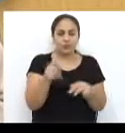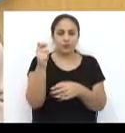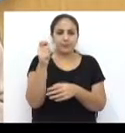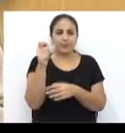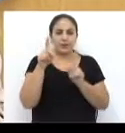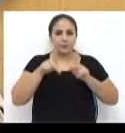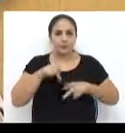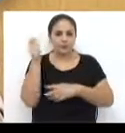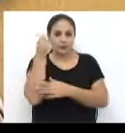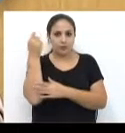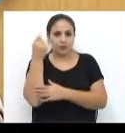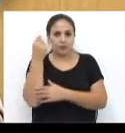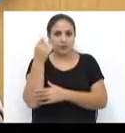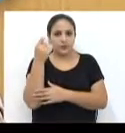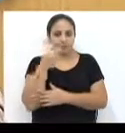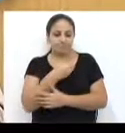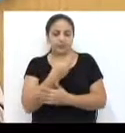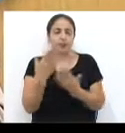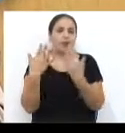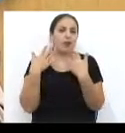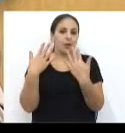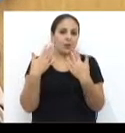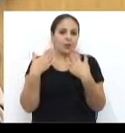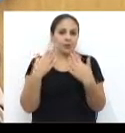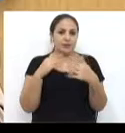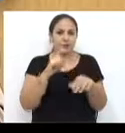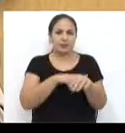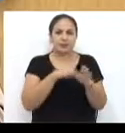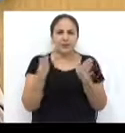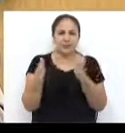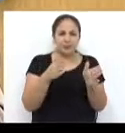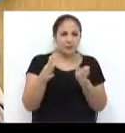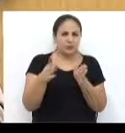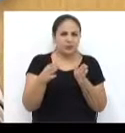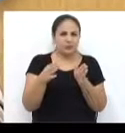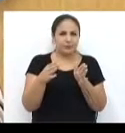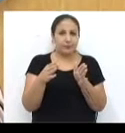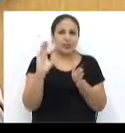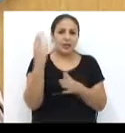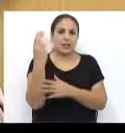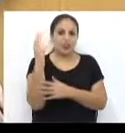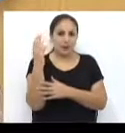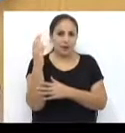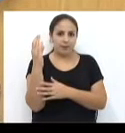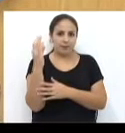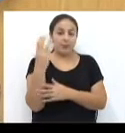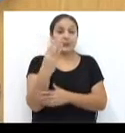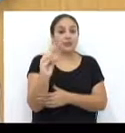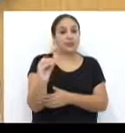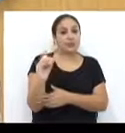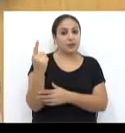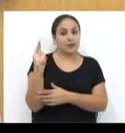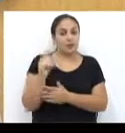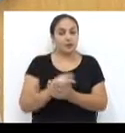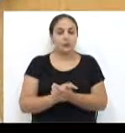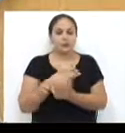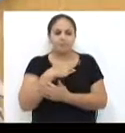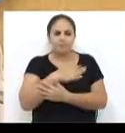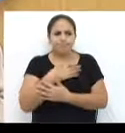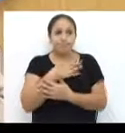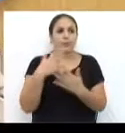estão vivendo dias de muito calor. Com temperaturas máximas que ultrapassam os 30 graus, a sensação térmica é ainda